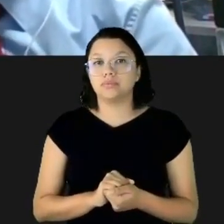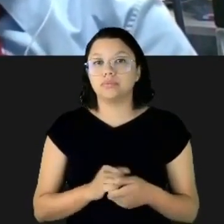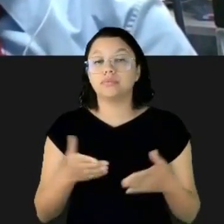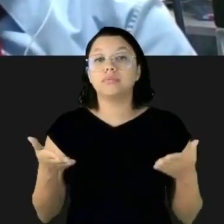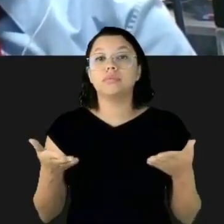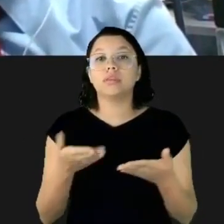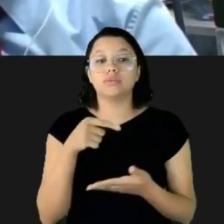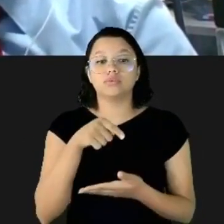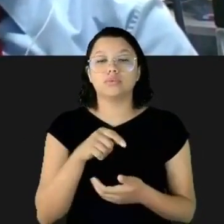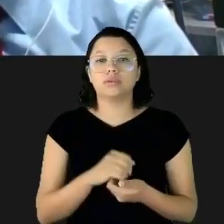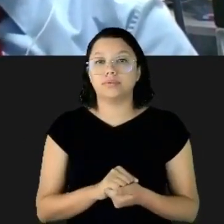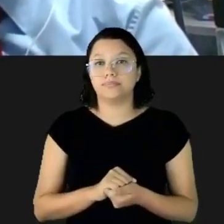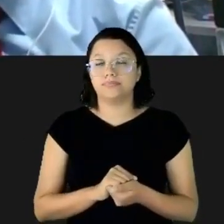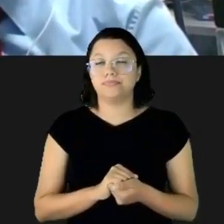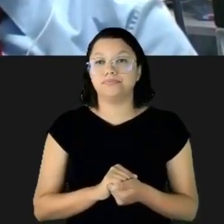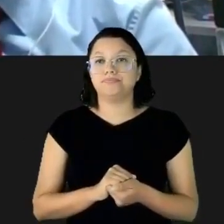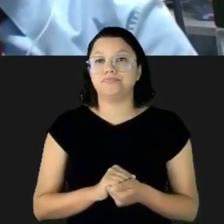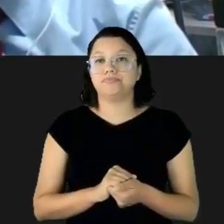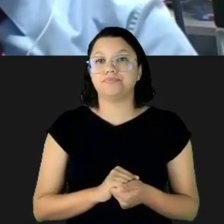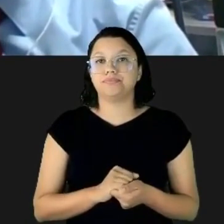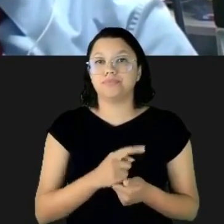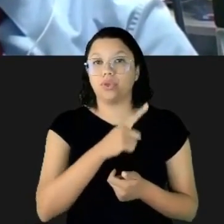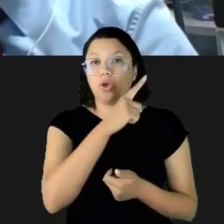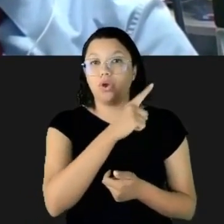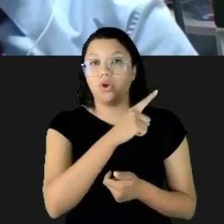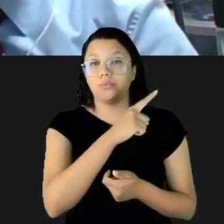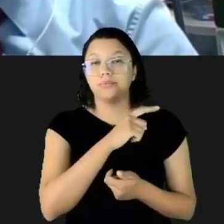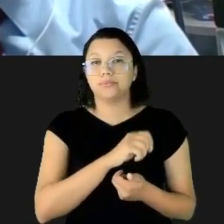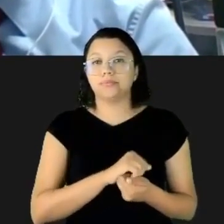que é isso aqui vamos pegar qualquer